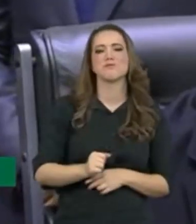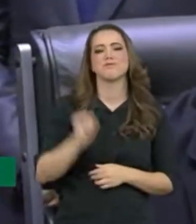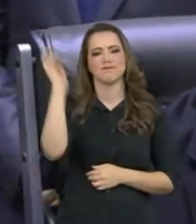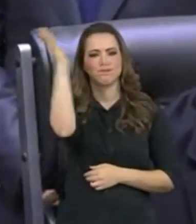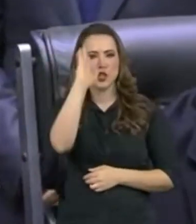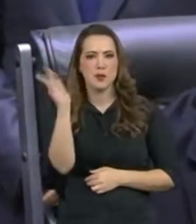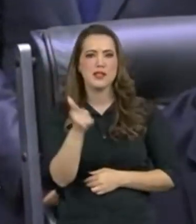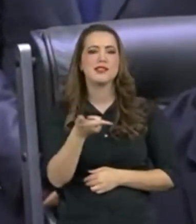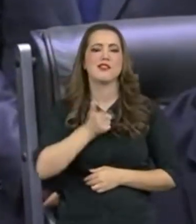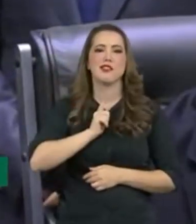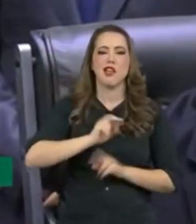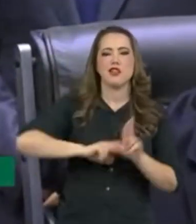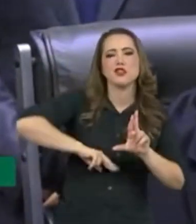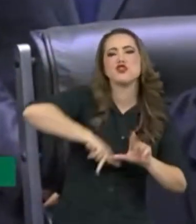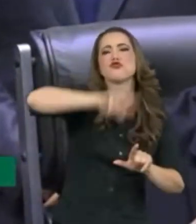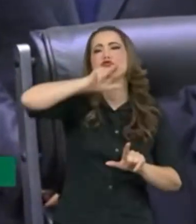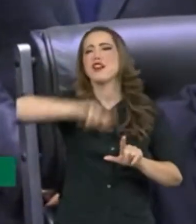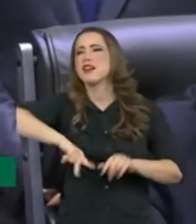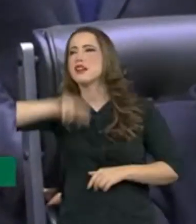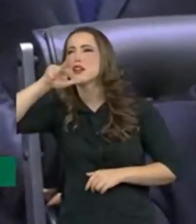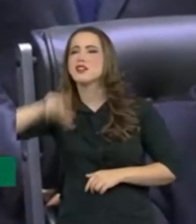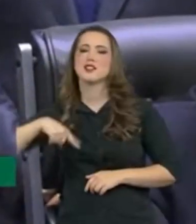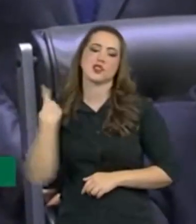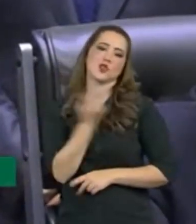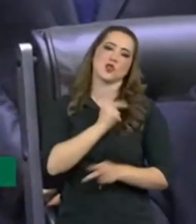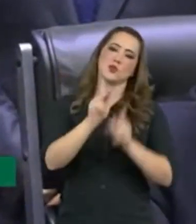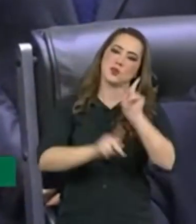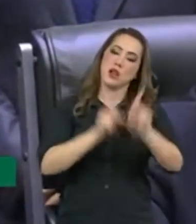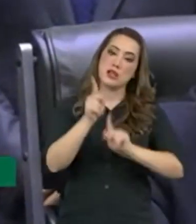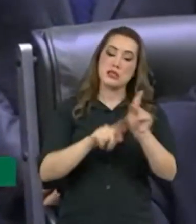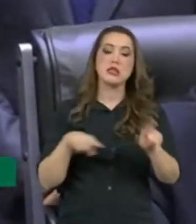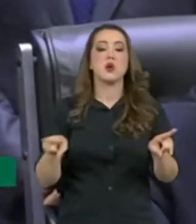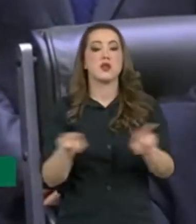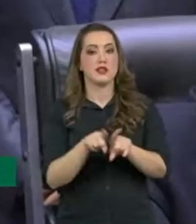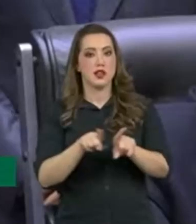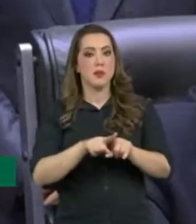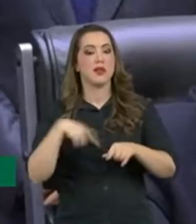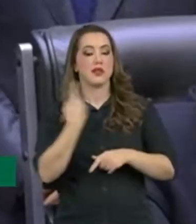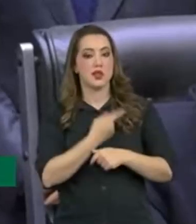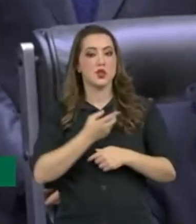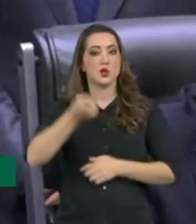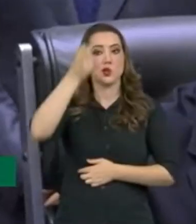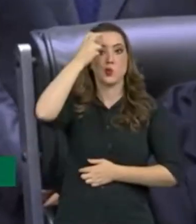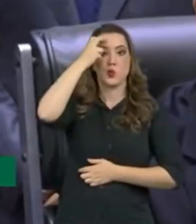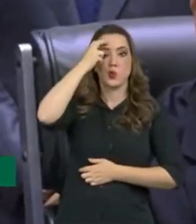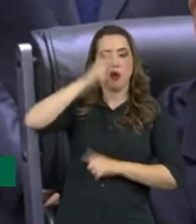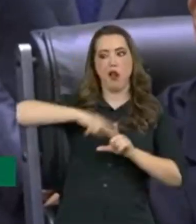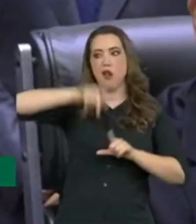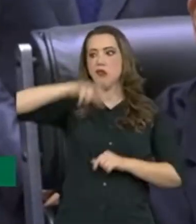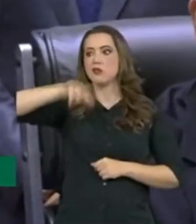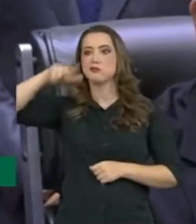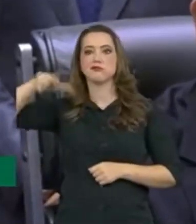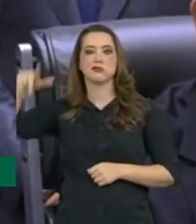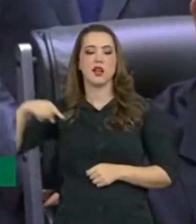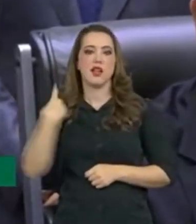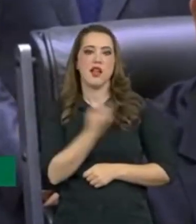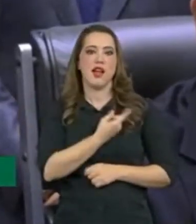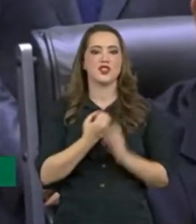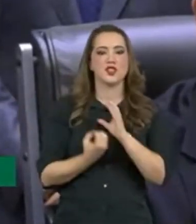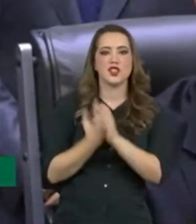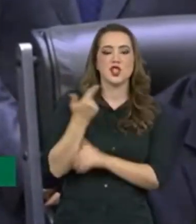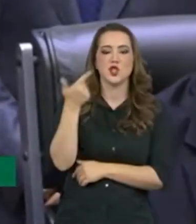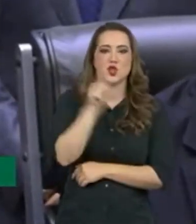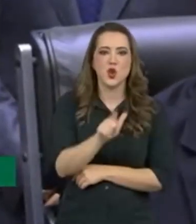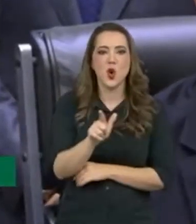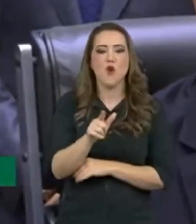na diversidade inigualável da nossa gente e das nossas manifestações culturais. Estamos refundando o Ministério